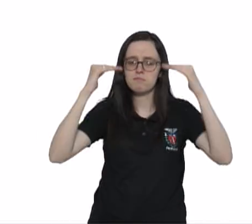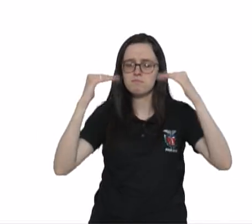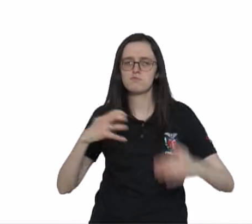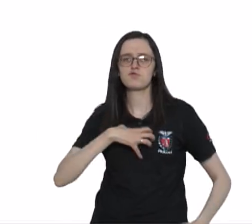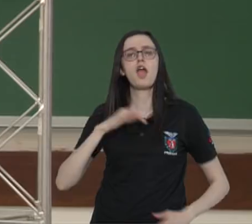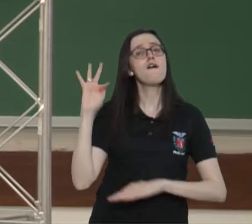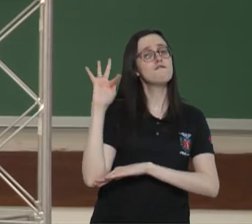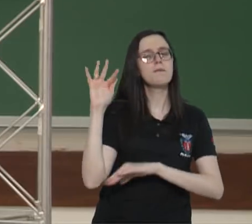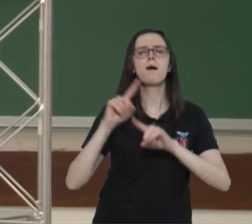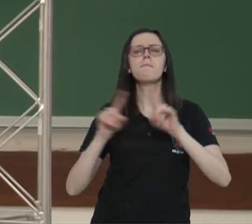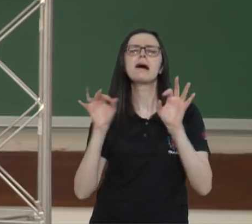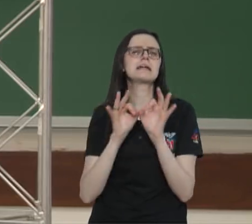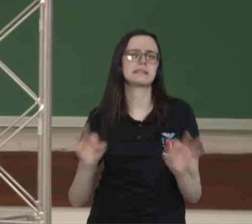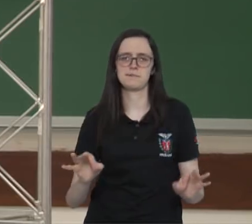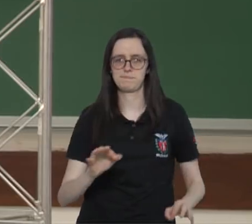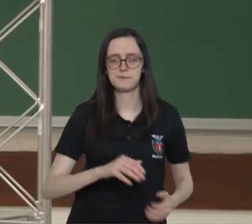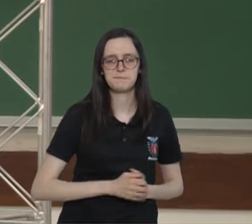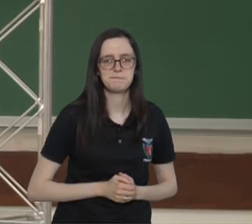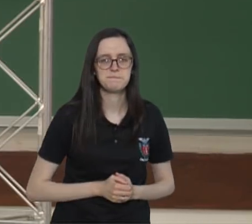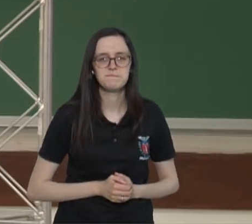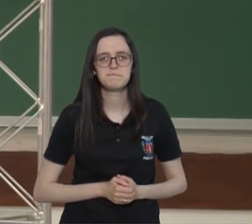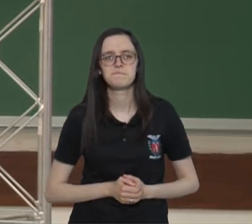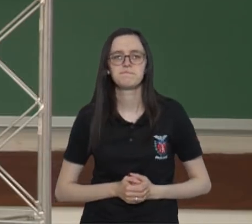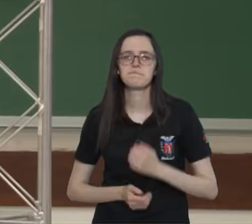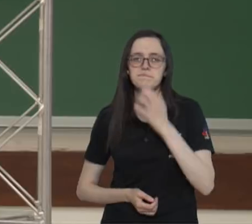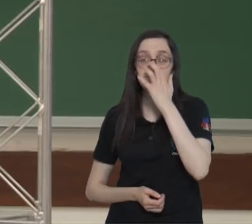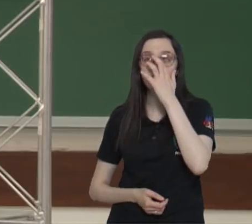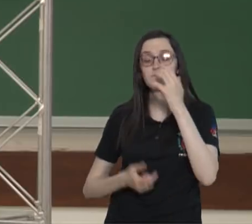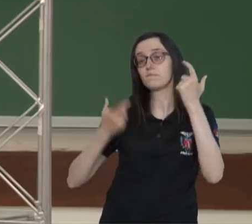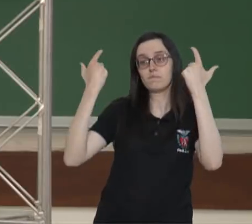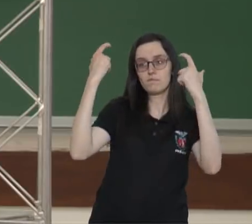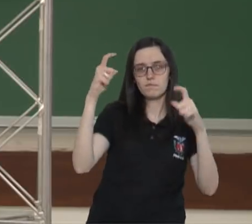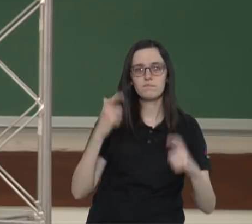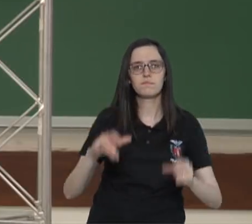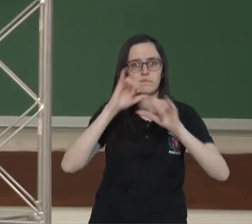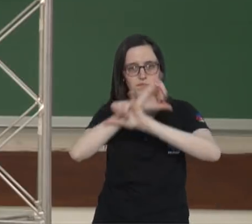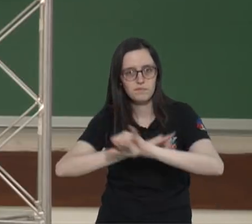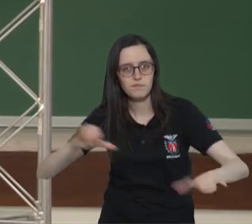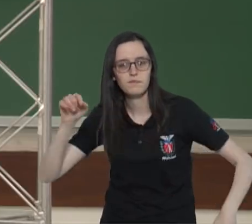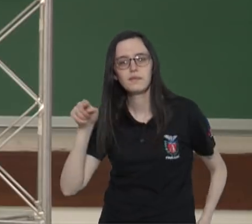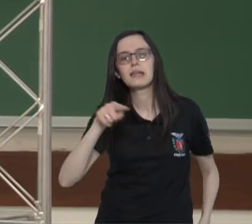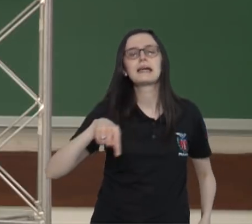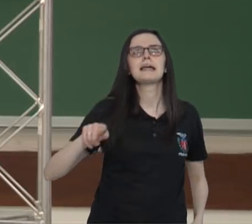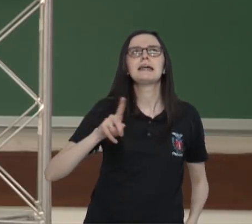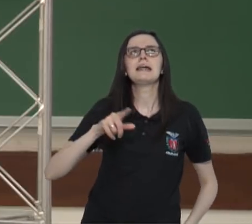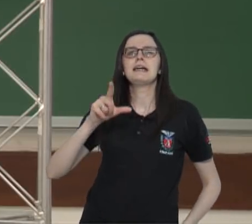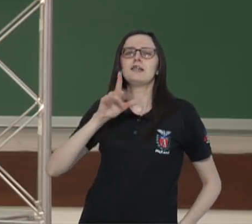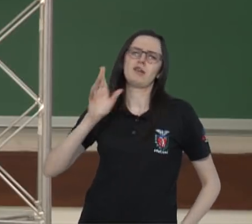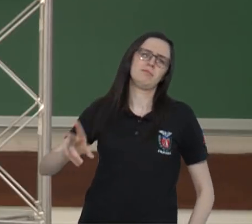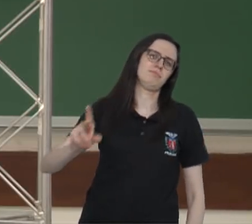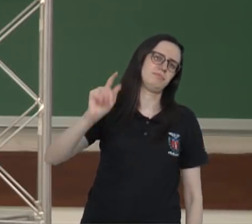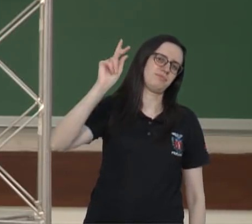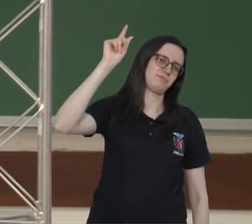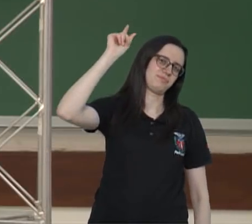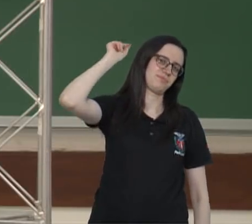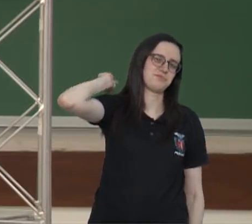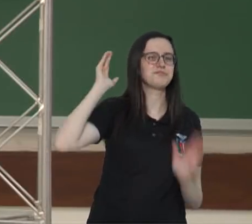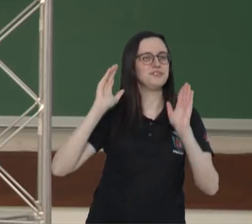formal, porém bem simples. Os classificados, eles existem há muito tempo